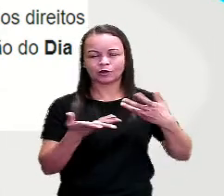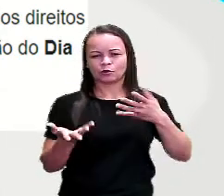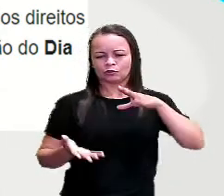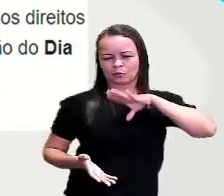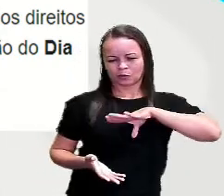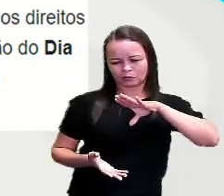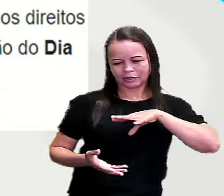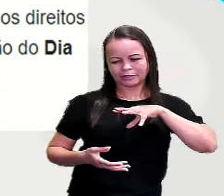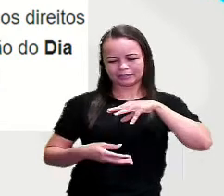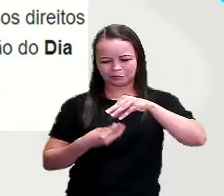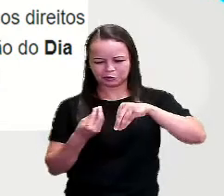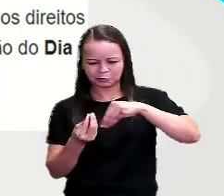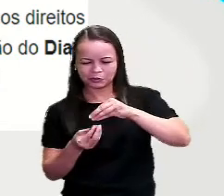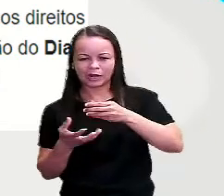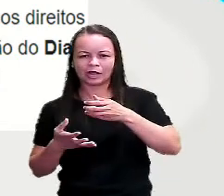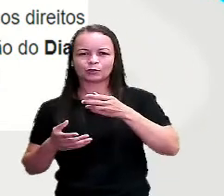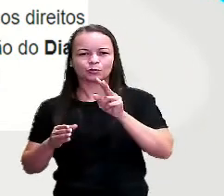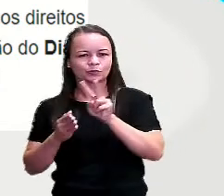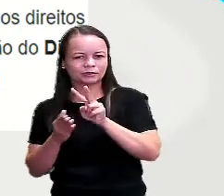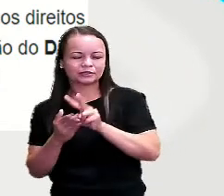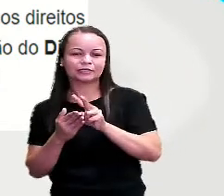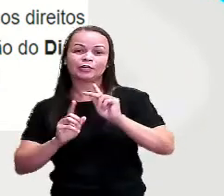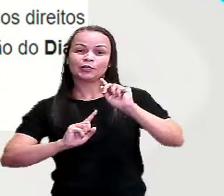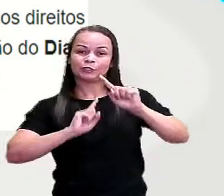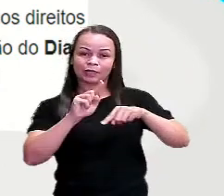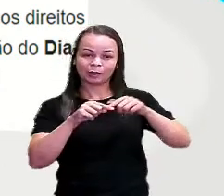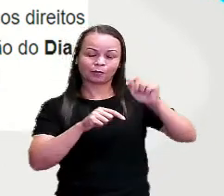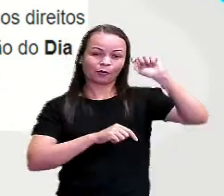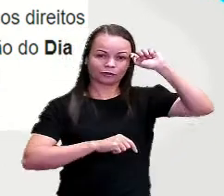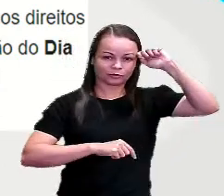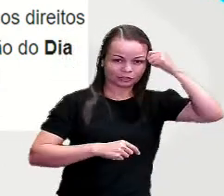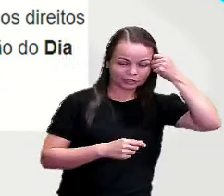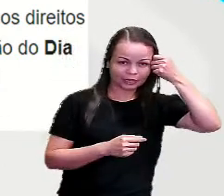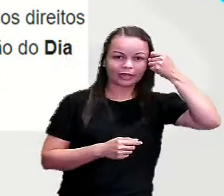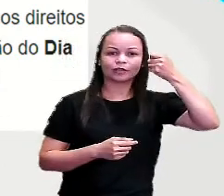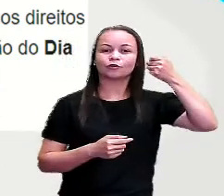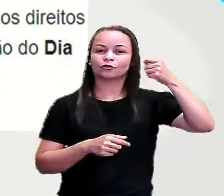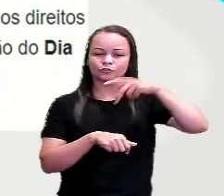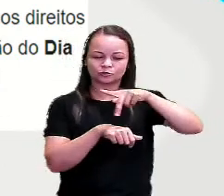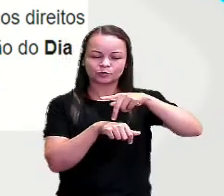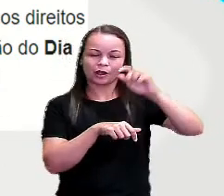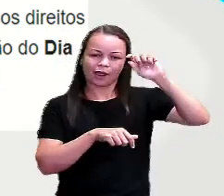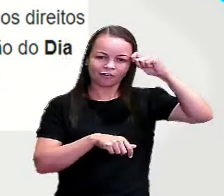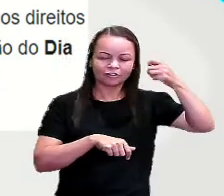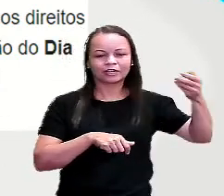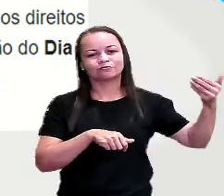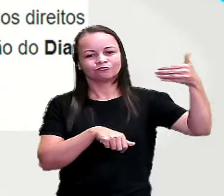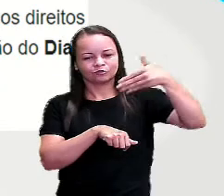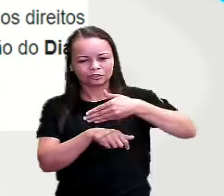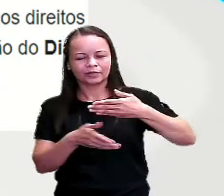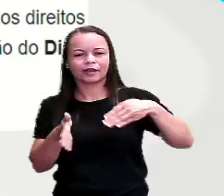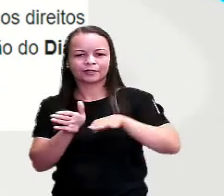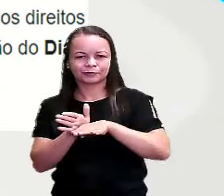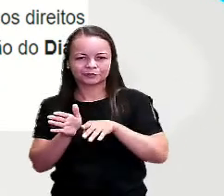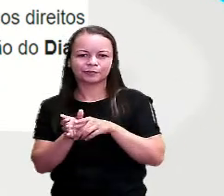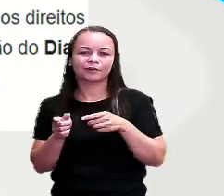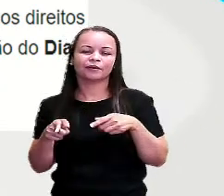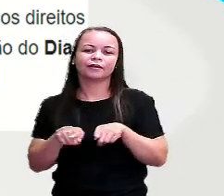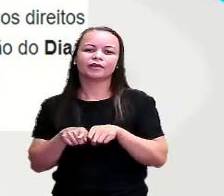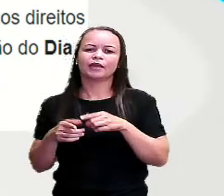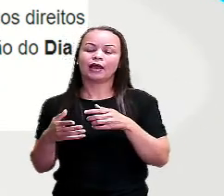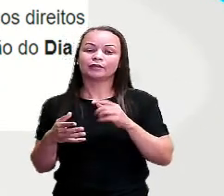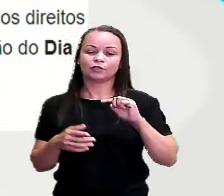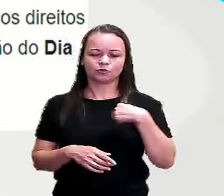com os índios. Depois chegaram os negros africanos também aqui, que já é uma outra aula. Mas assim, o nosso povo é uma